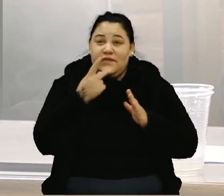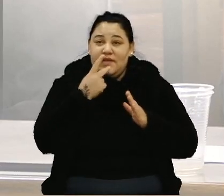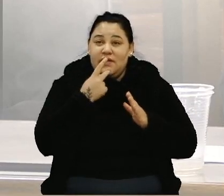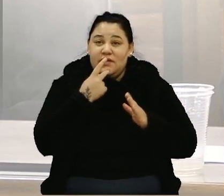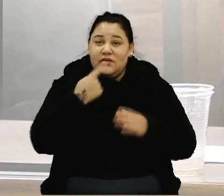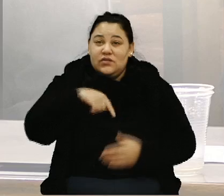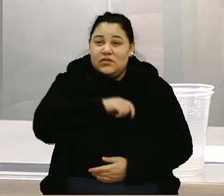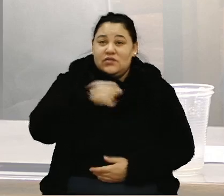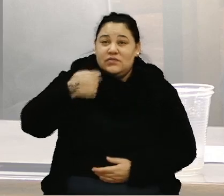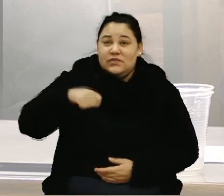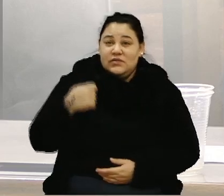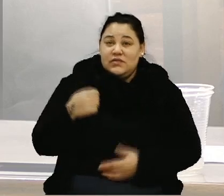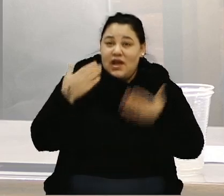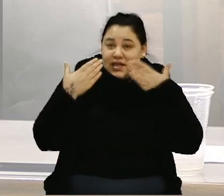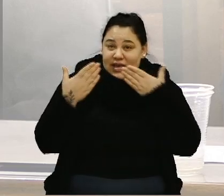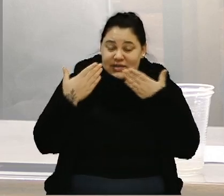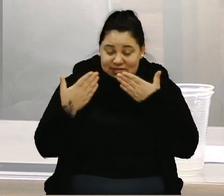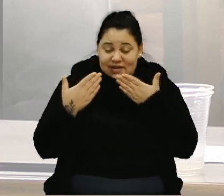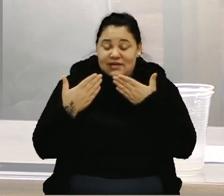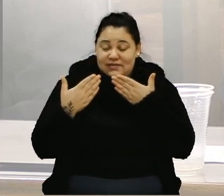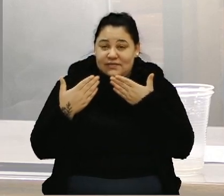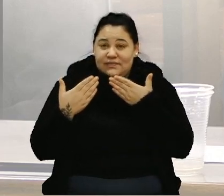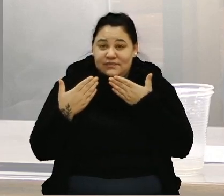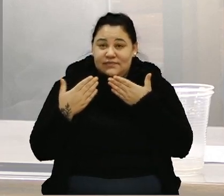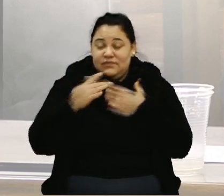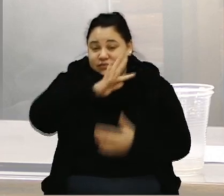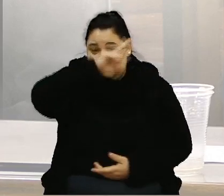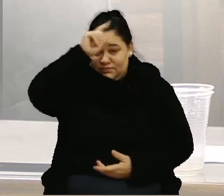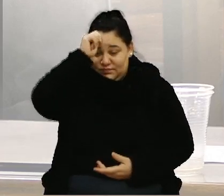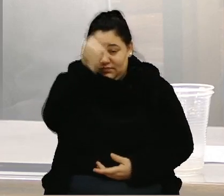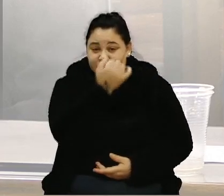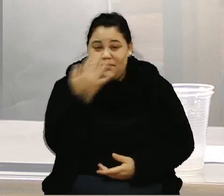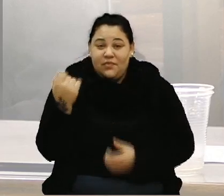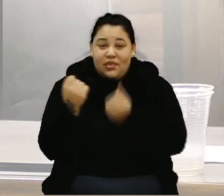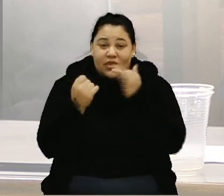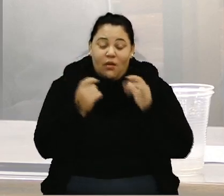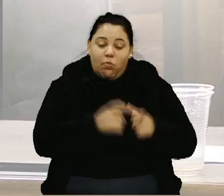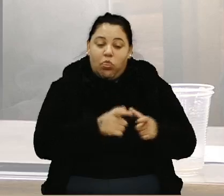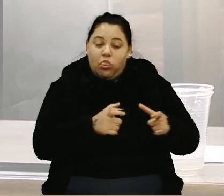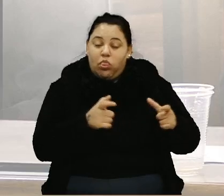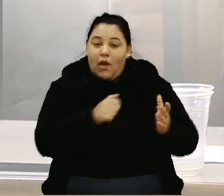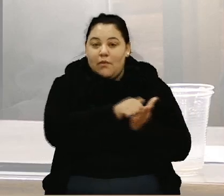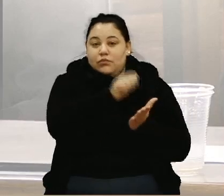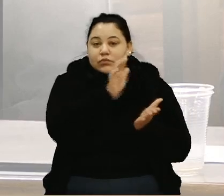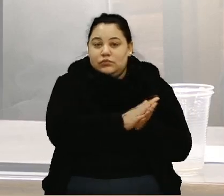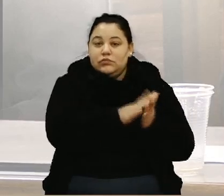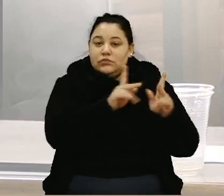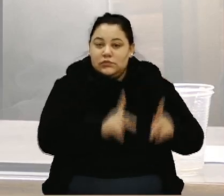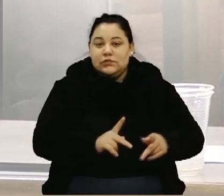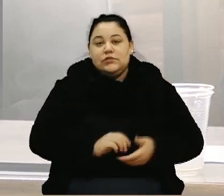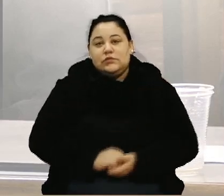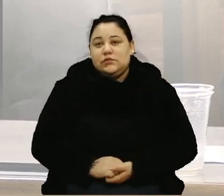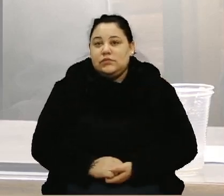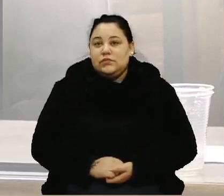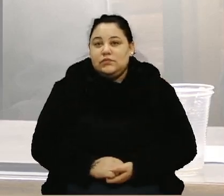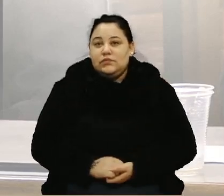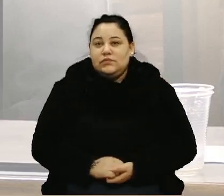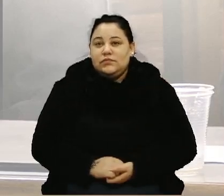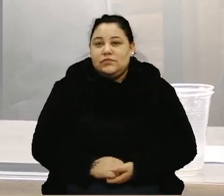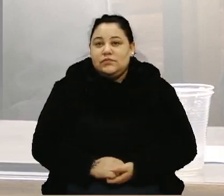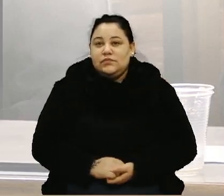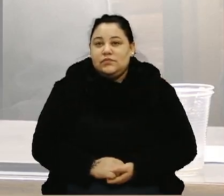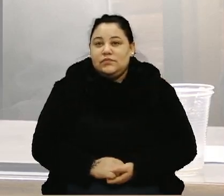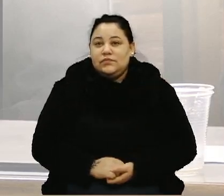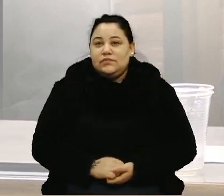que revisar todo o código aqui município ambiental do município e a gente ampliar as multas para essas pessoas, porque talvez uma multa, e eu